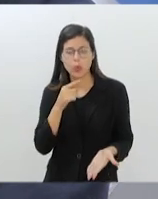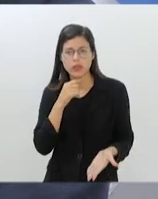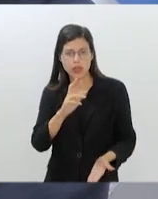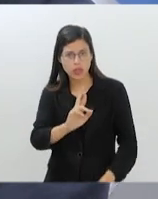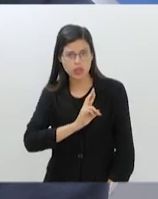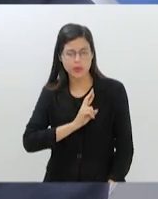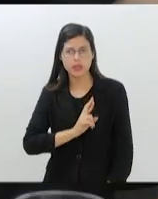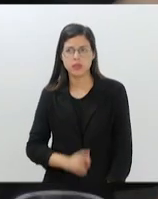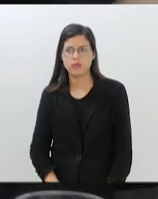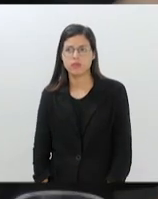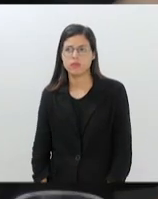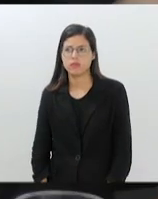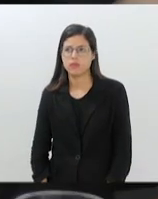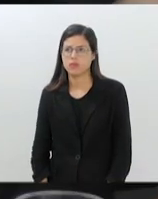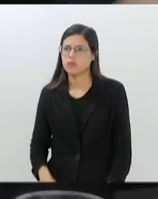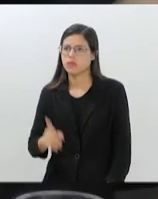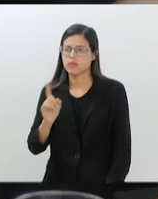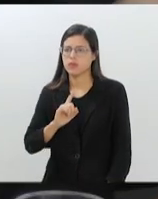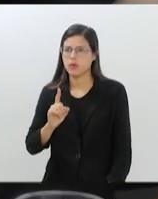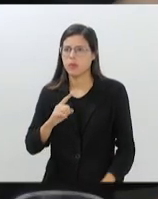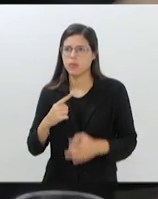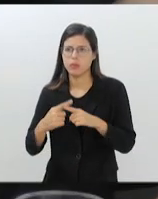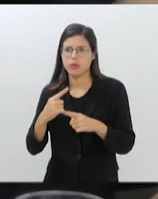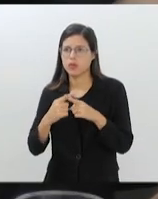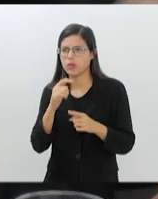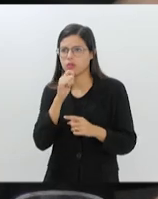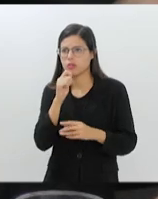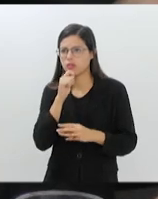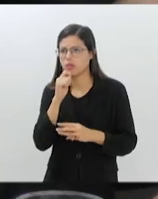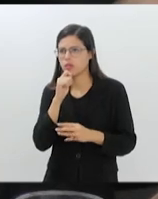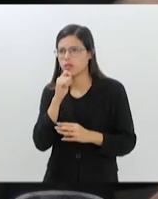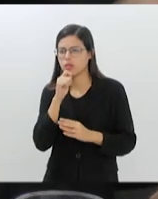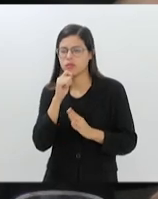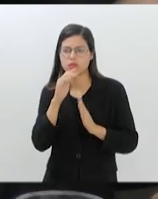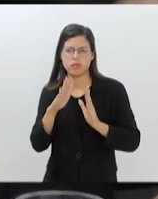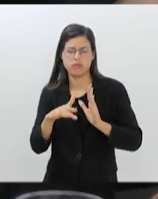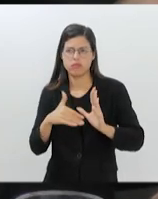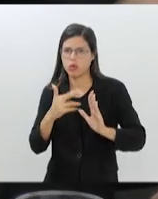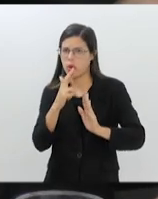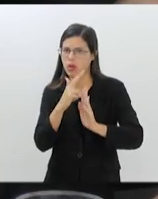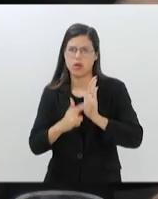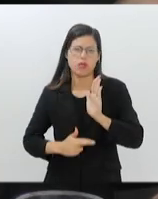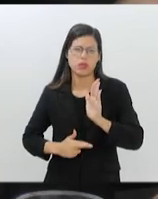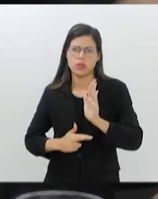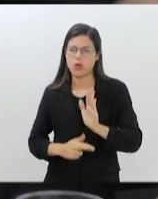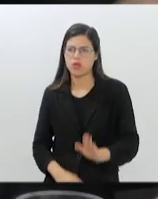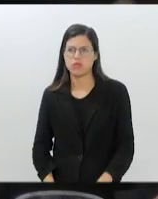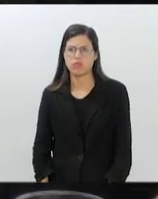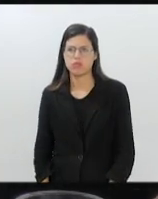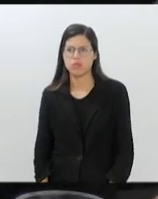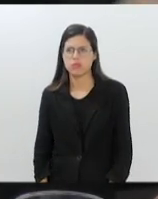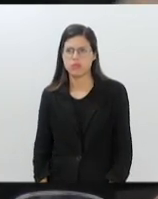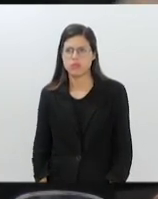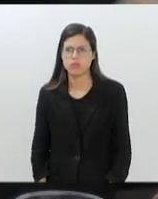resposta não porque a gente não recebeu o relatório de impacto do Santuário de Fátima